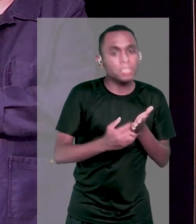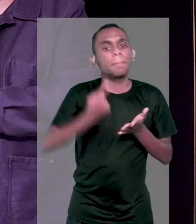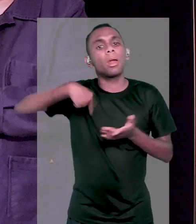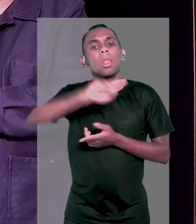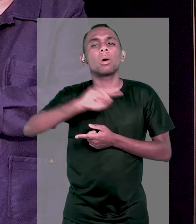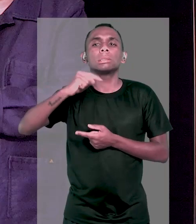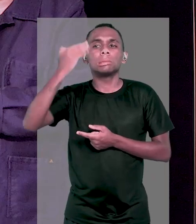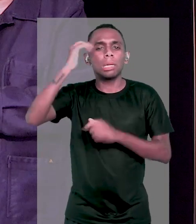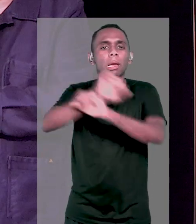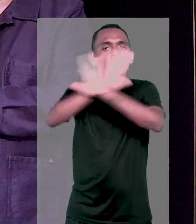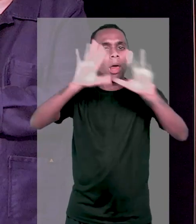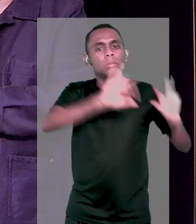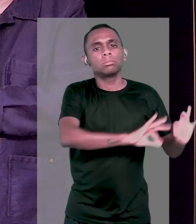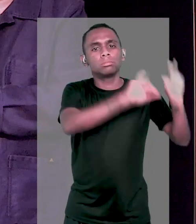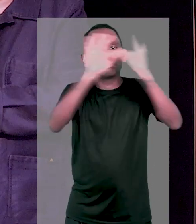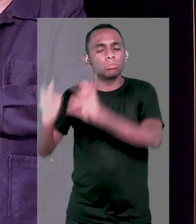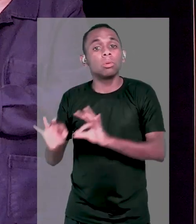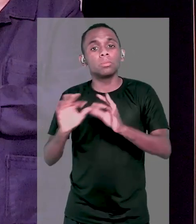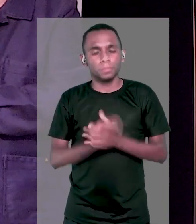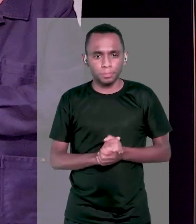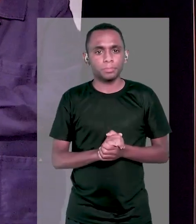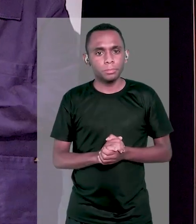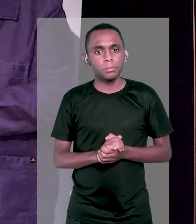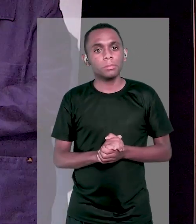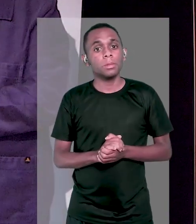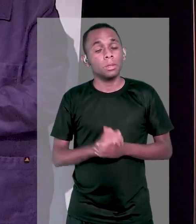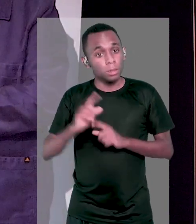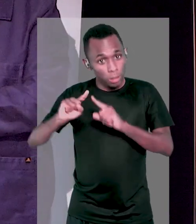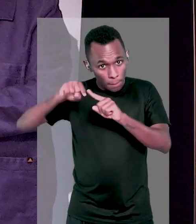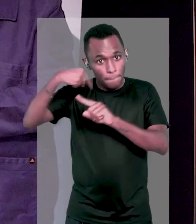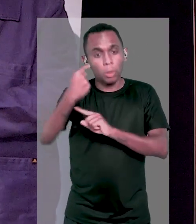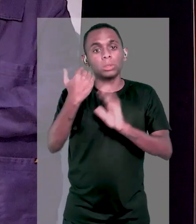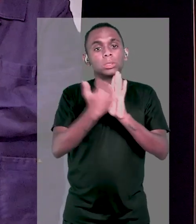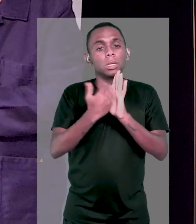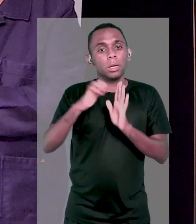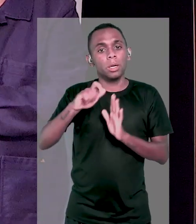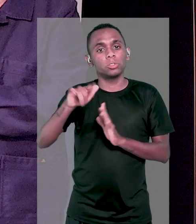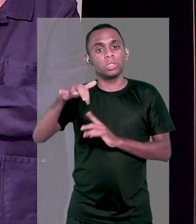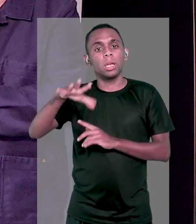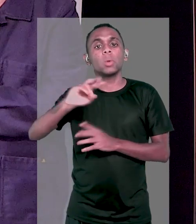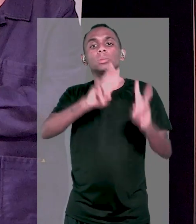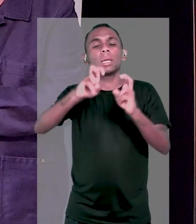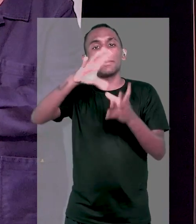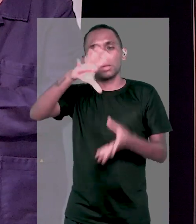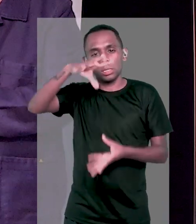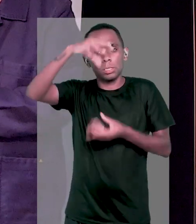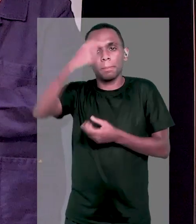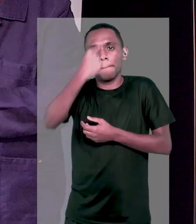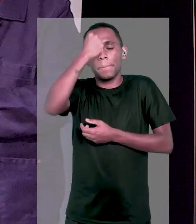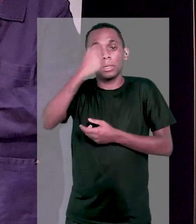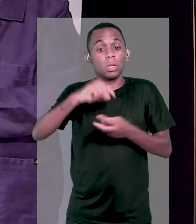A Paixão Segundo a Ópera, Ponto de Fuga, traduziu para o